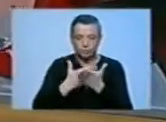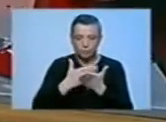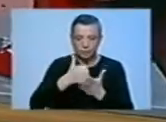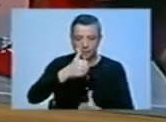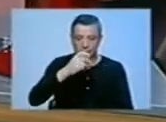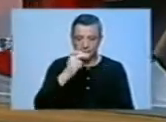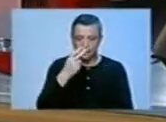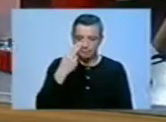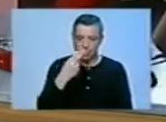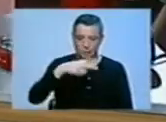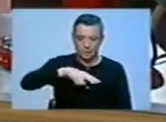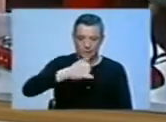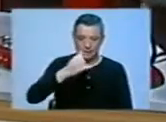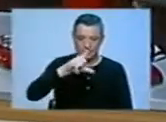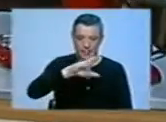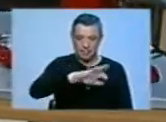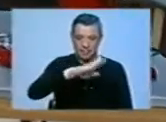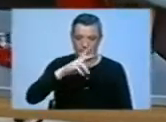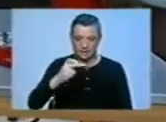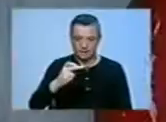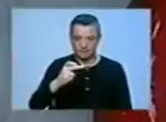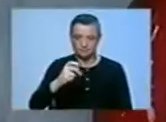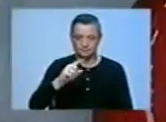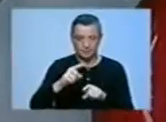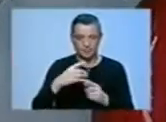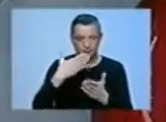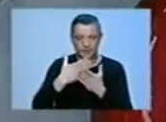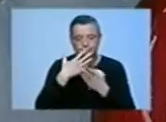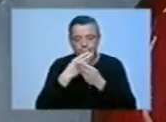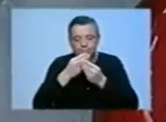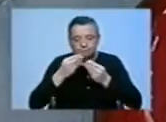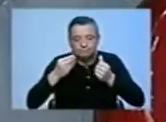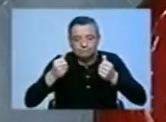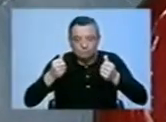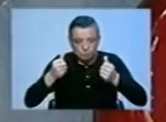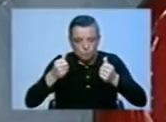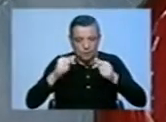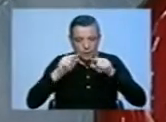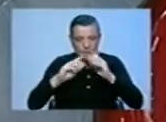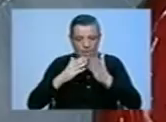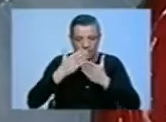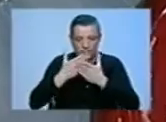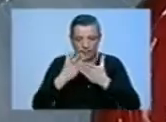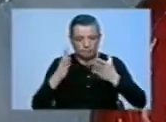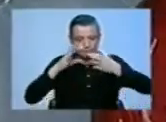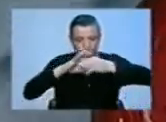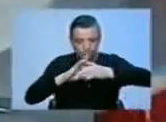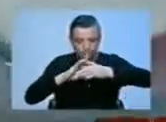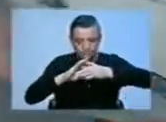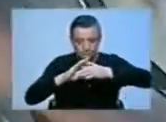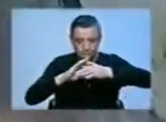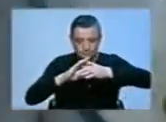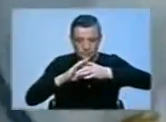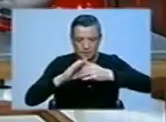baunilha vamos crer é que acentuar o sabor este sabor baunilha wu vai ligar muito muito bem como as